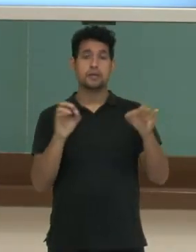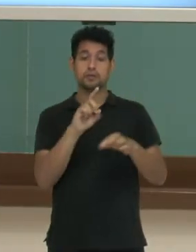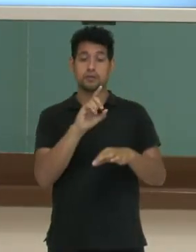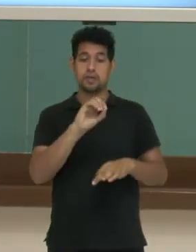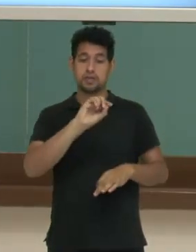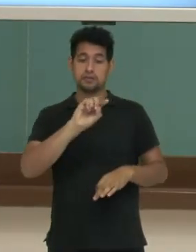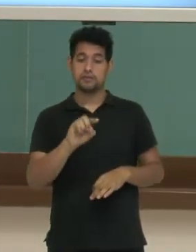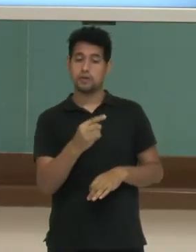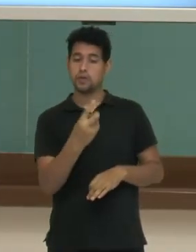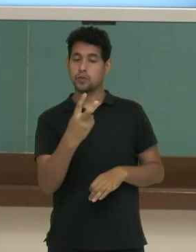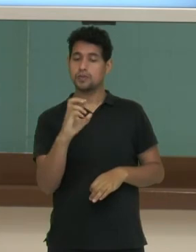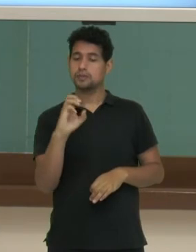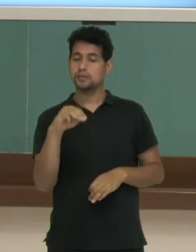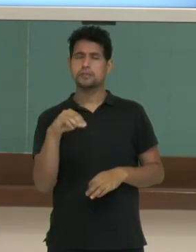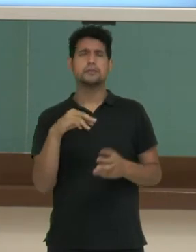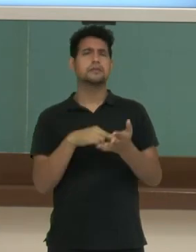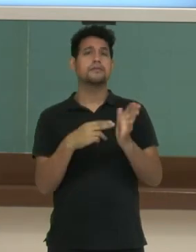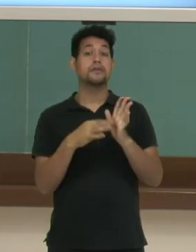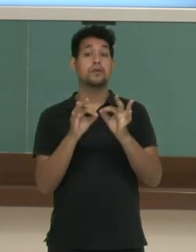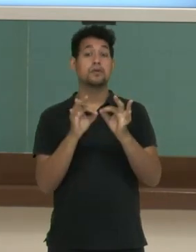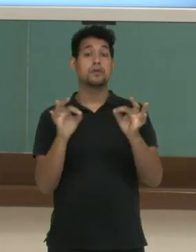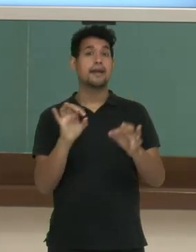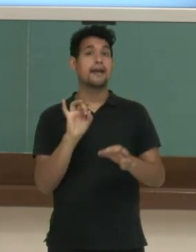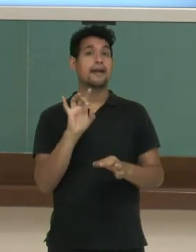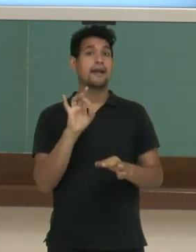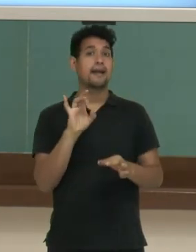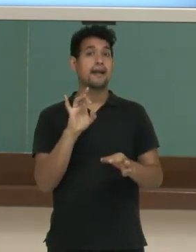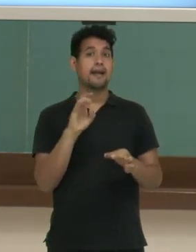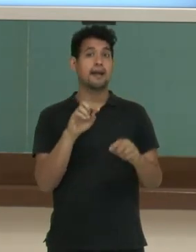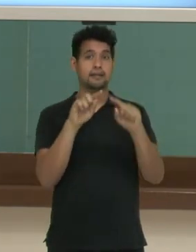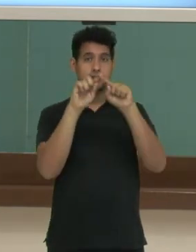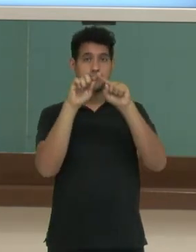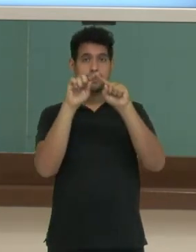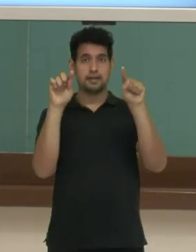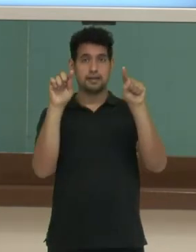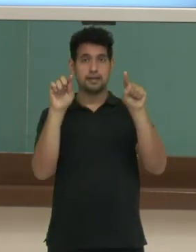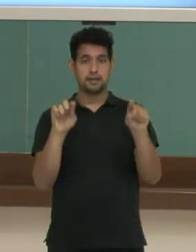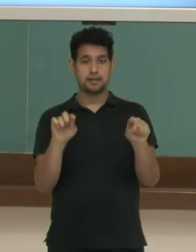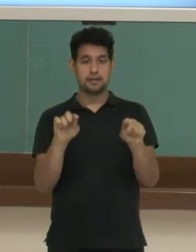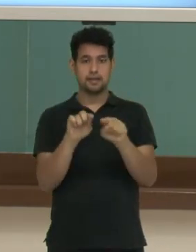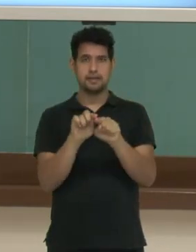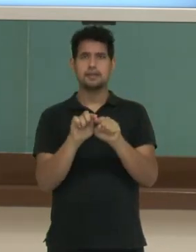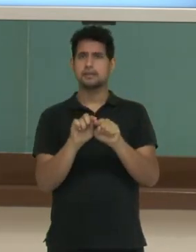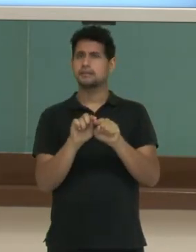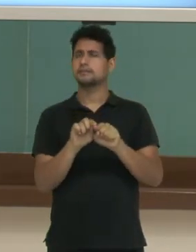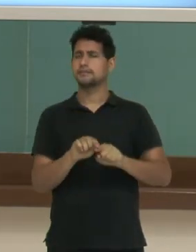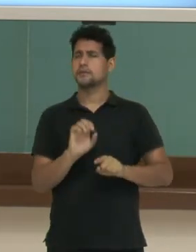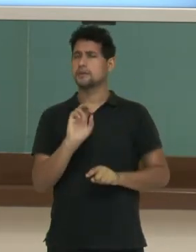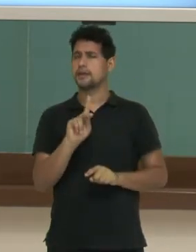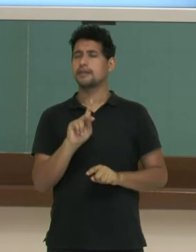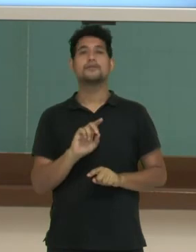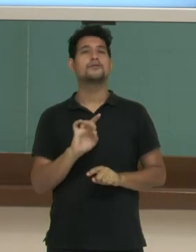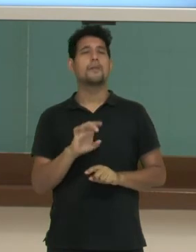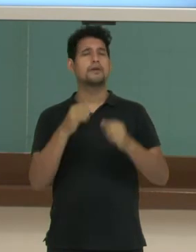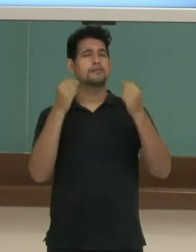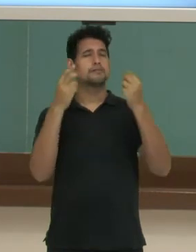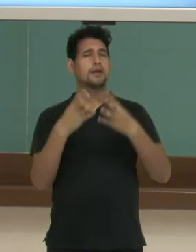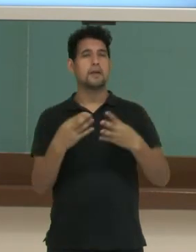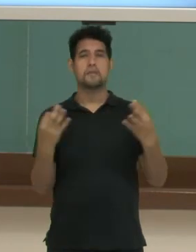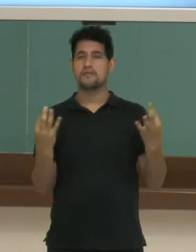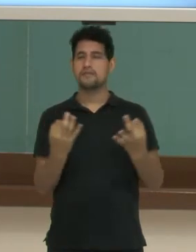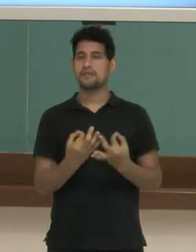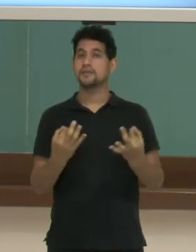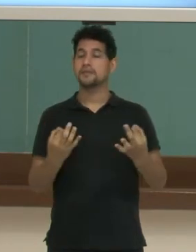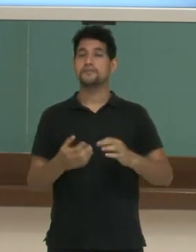10,2 centímetros, é o comprimento ali de cada ladinho, tá bom? Do quadrado, belezinha? Só para ficar bem explicadinho aí para vocês,